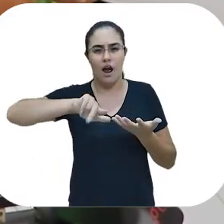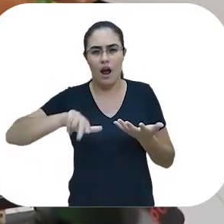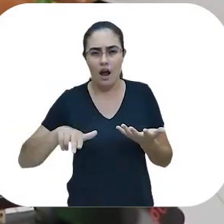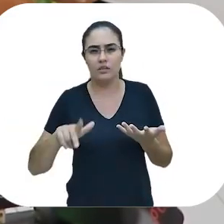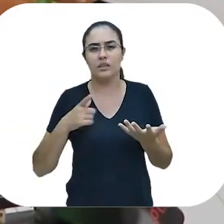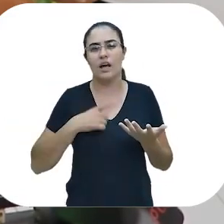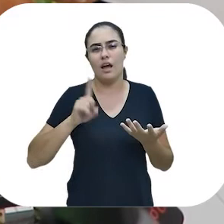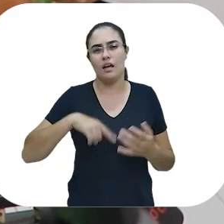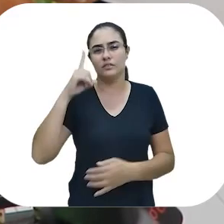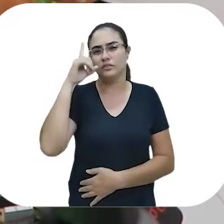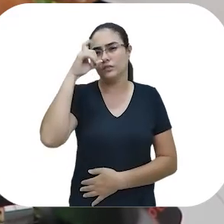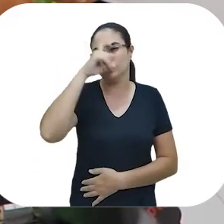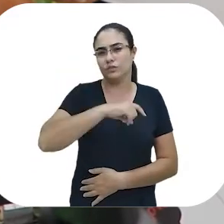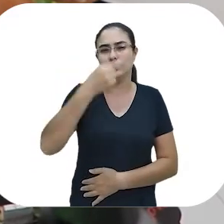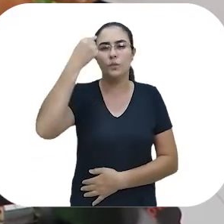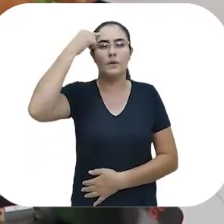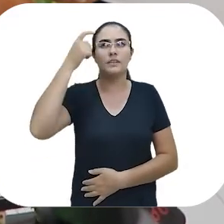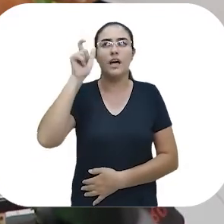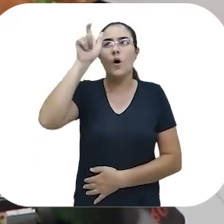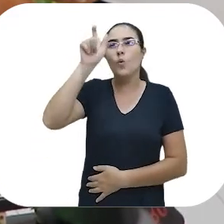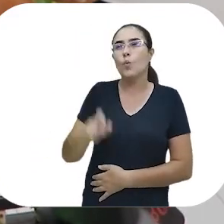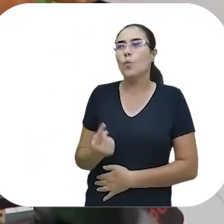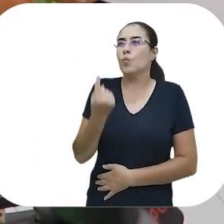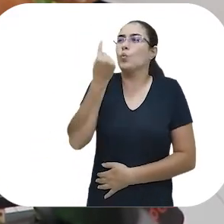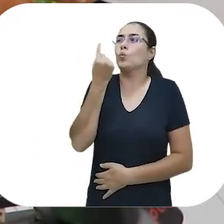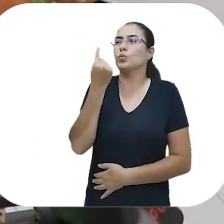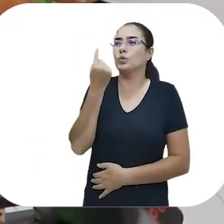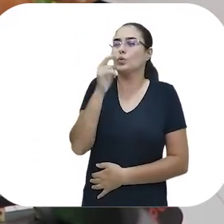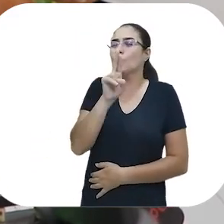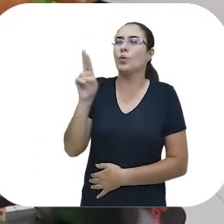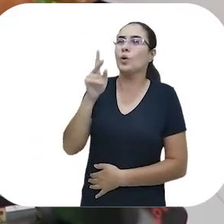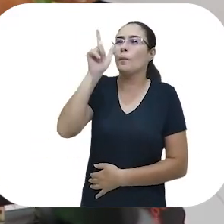até difícil eu pensar um nome e trazer como